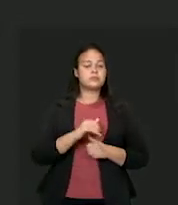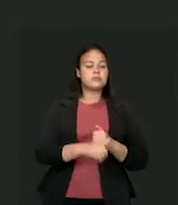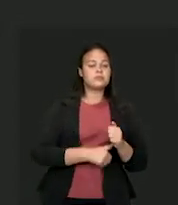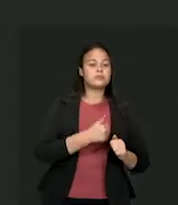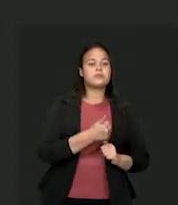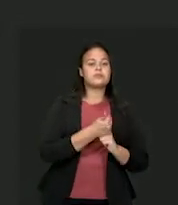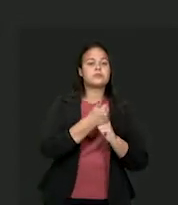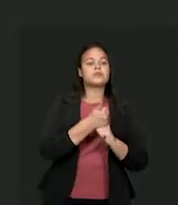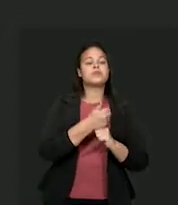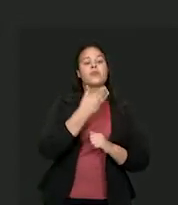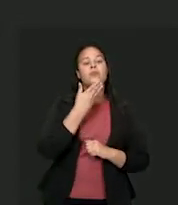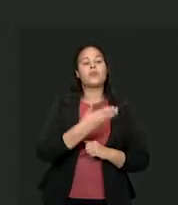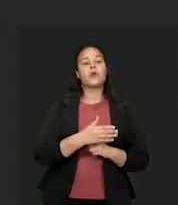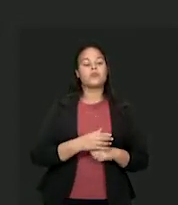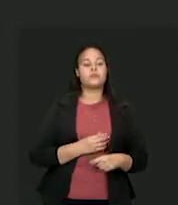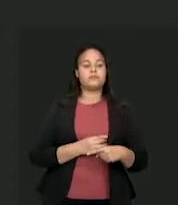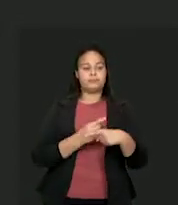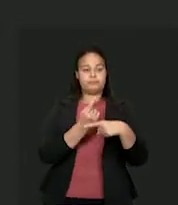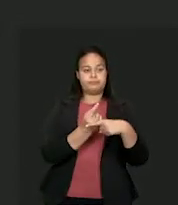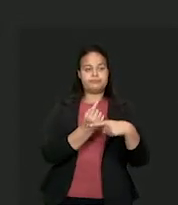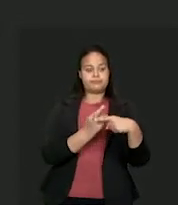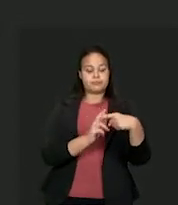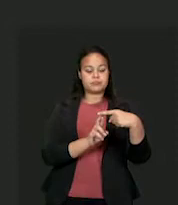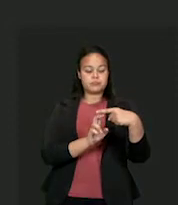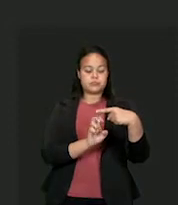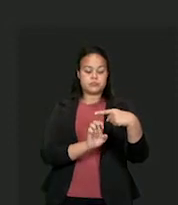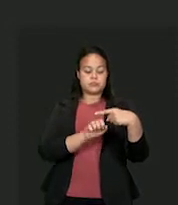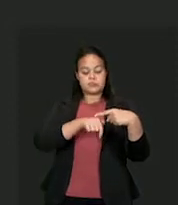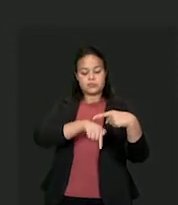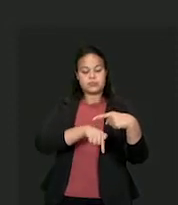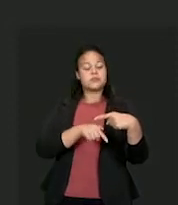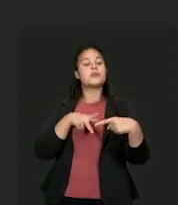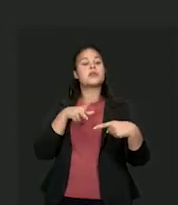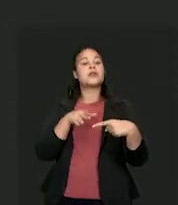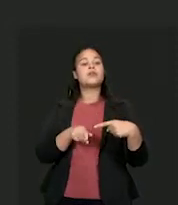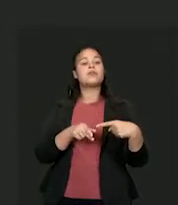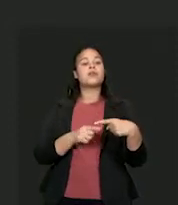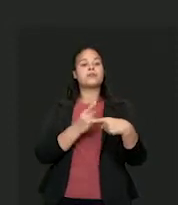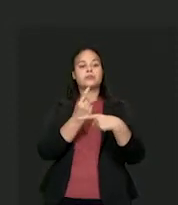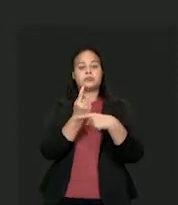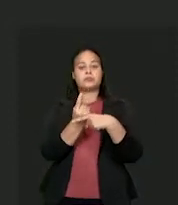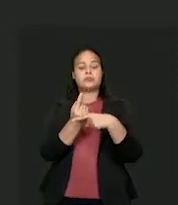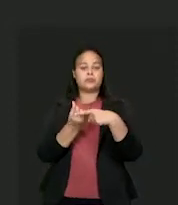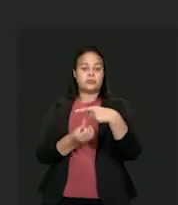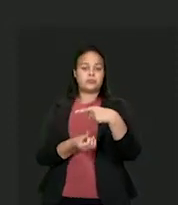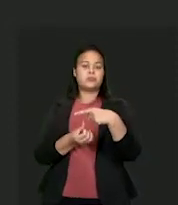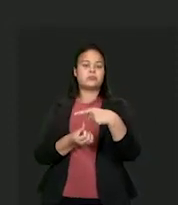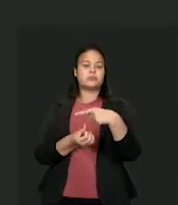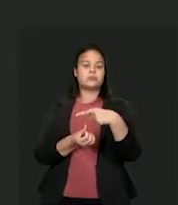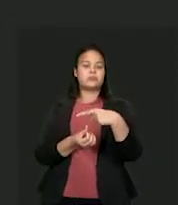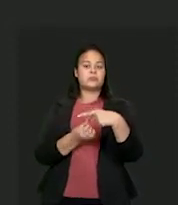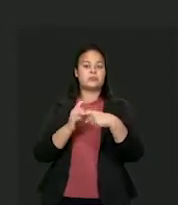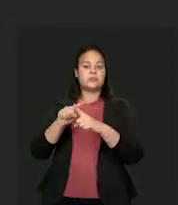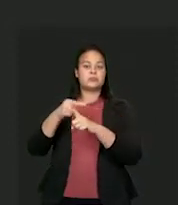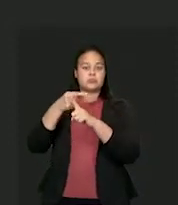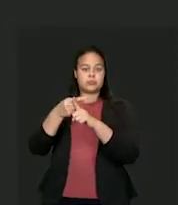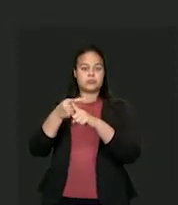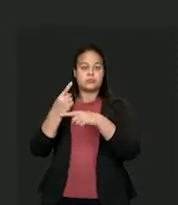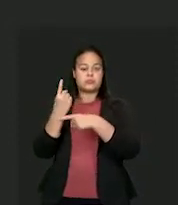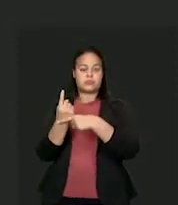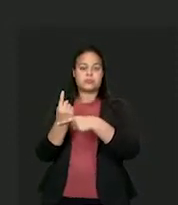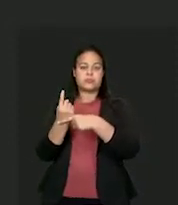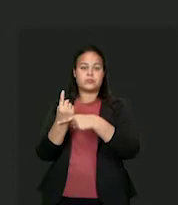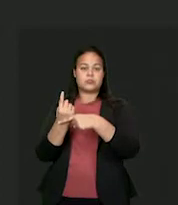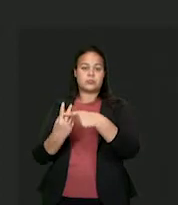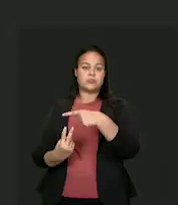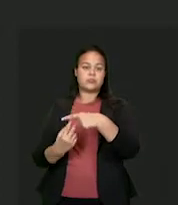Substituindo, 1 sobre REC vai ser igual a 1 sobre 6, mais 1